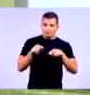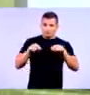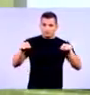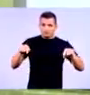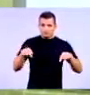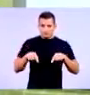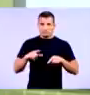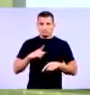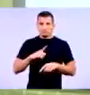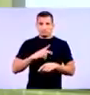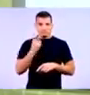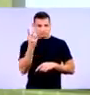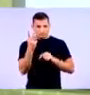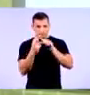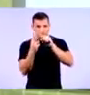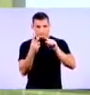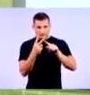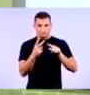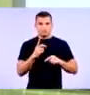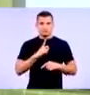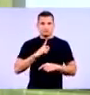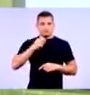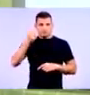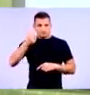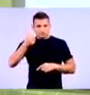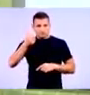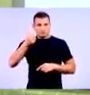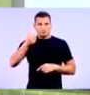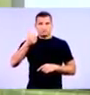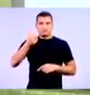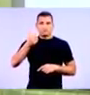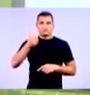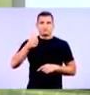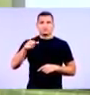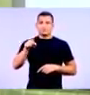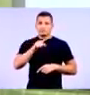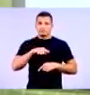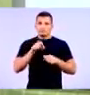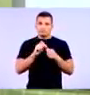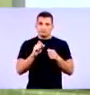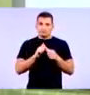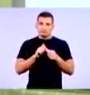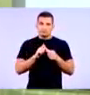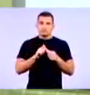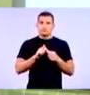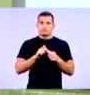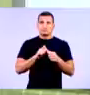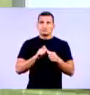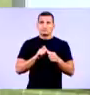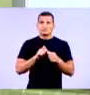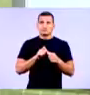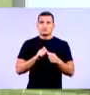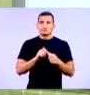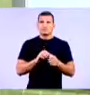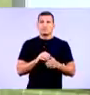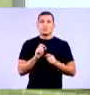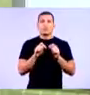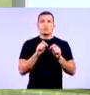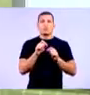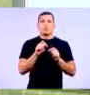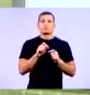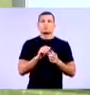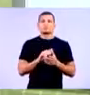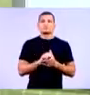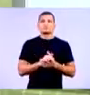gente tem duas propostas. Nós temos a primeira proposta, que é vocês construírem um acróstico. Professora, isso é do meu tempo de